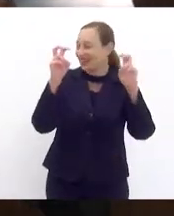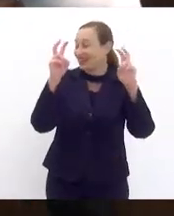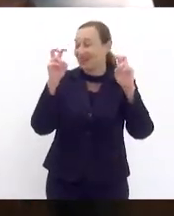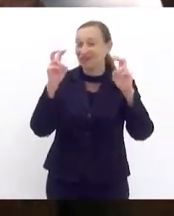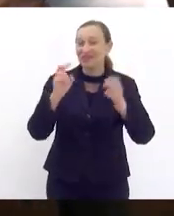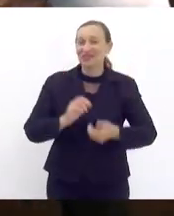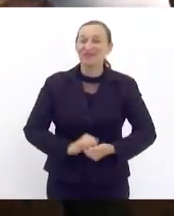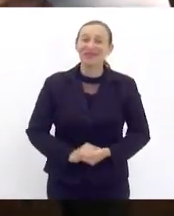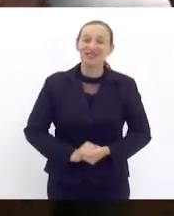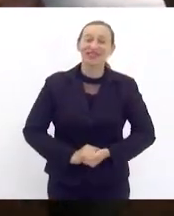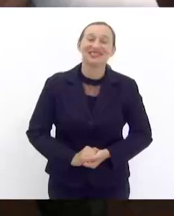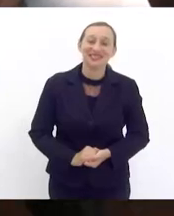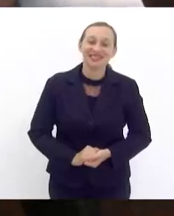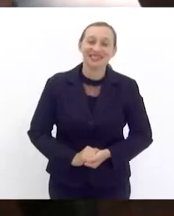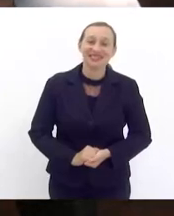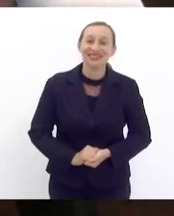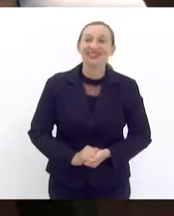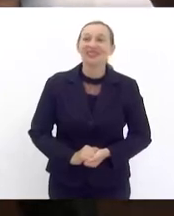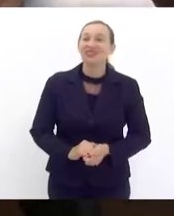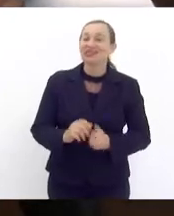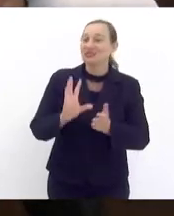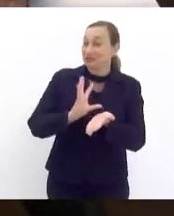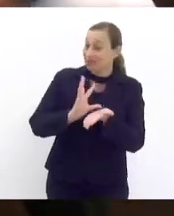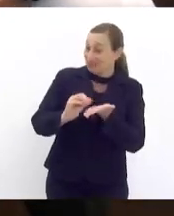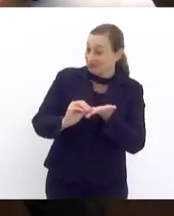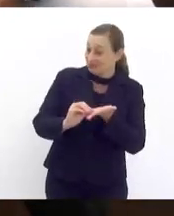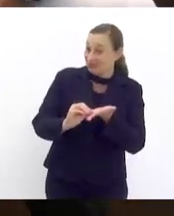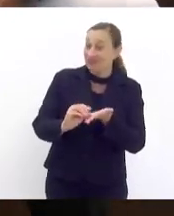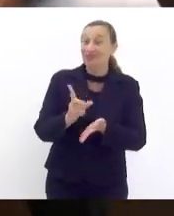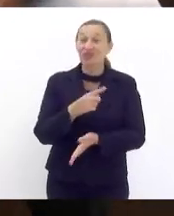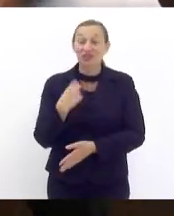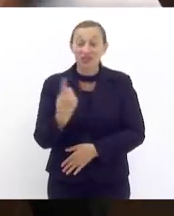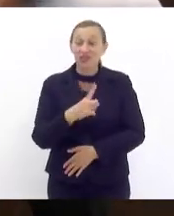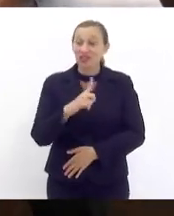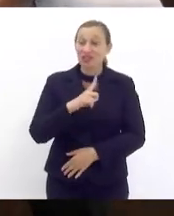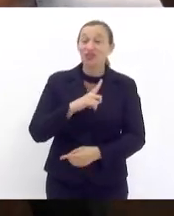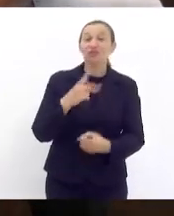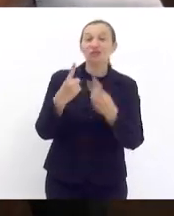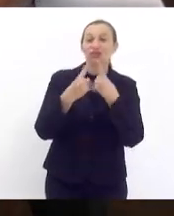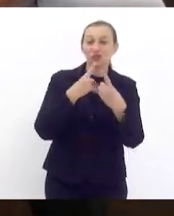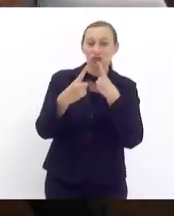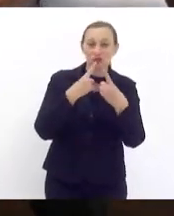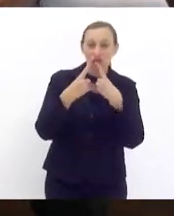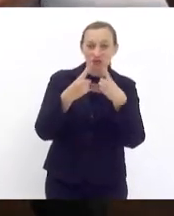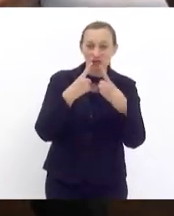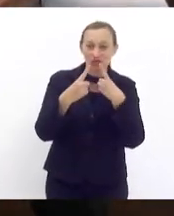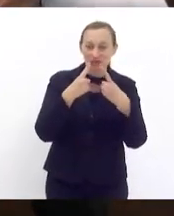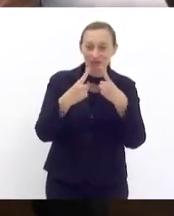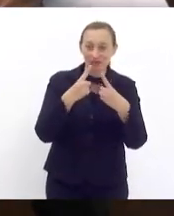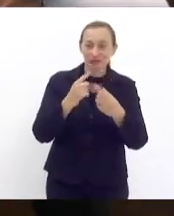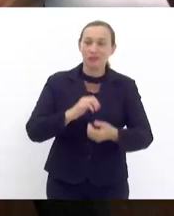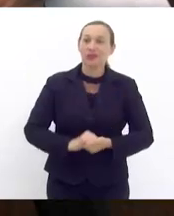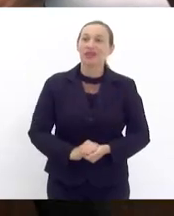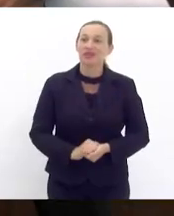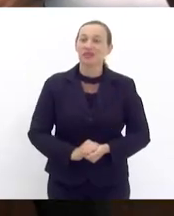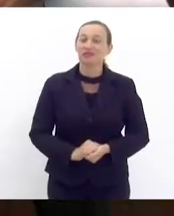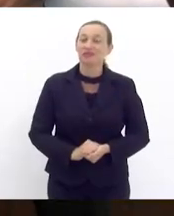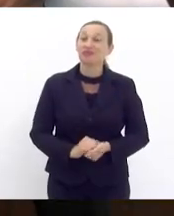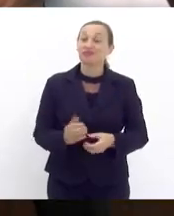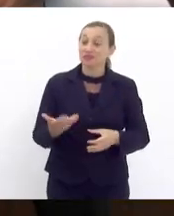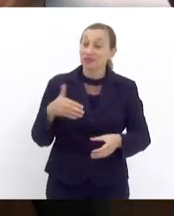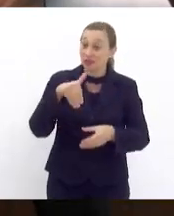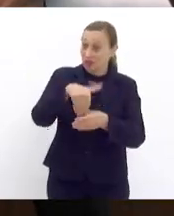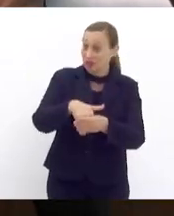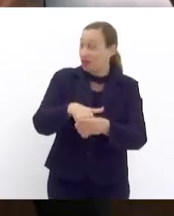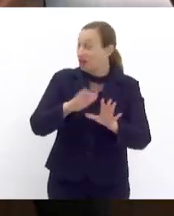esse tema que está em falta é esse que nós temos que discutir e esse que estamos que temos que votar